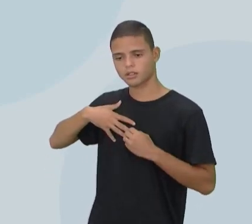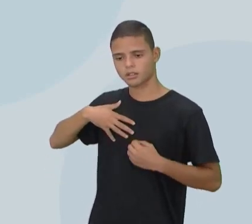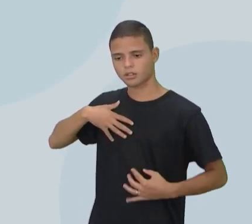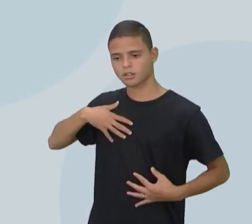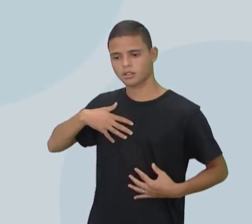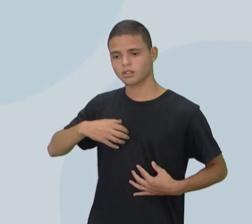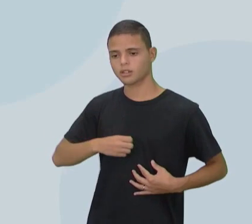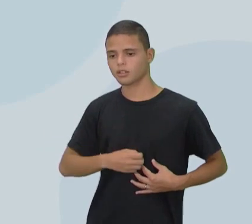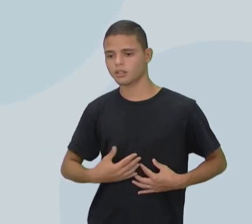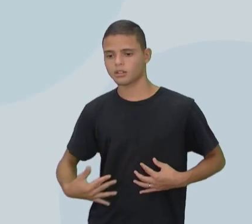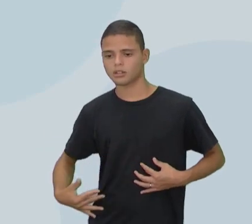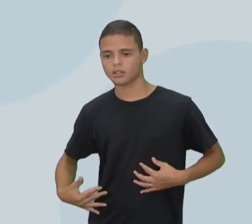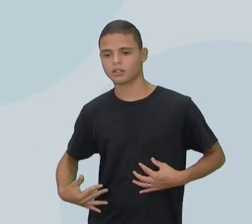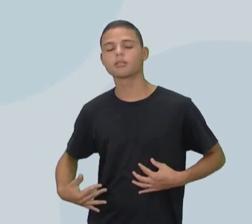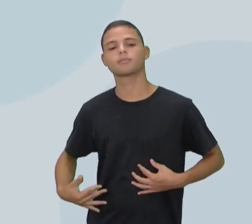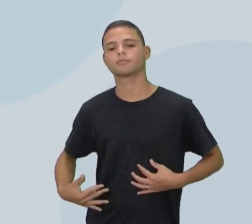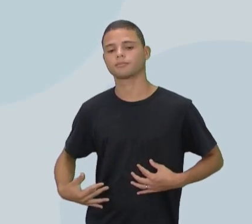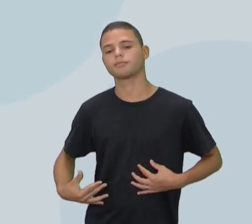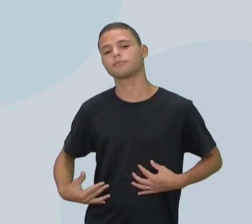acaba